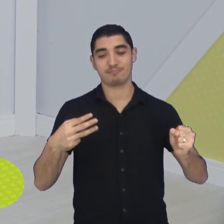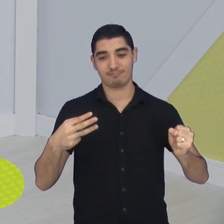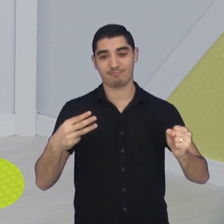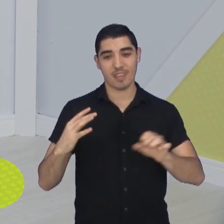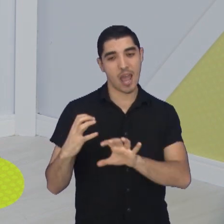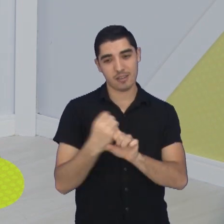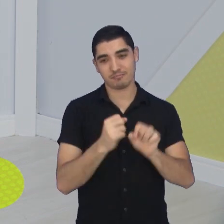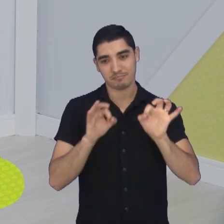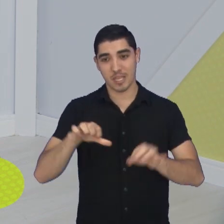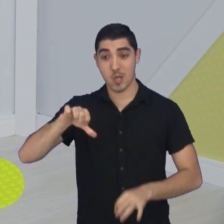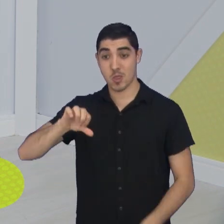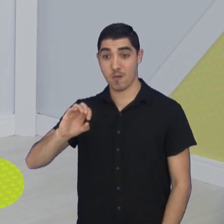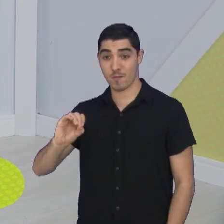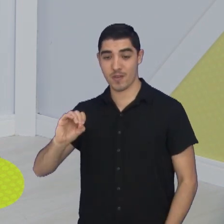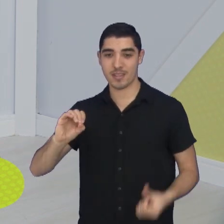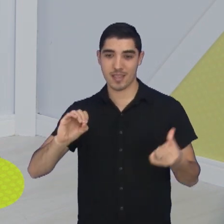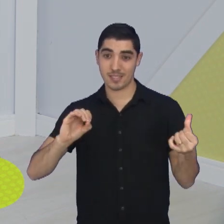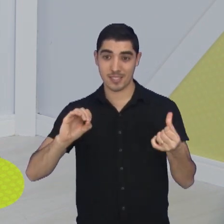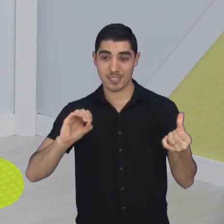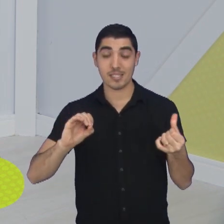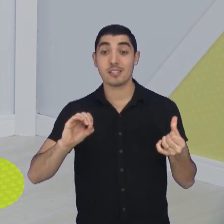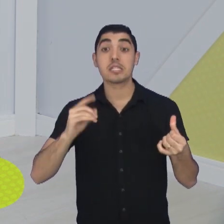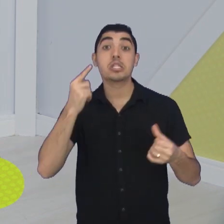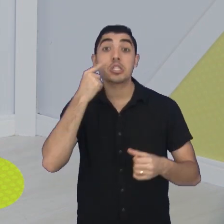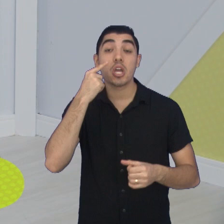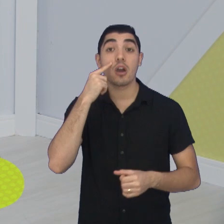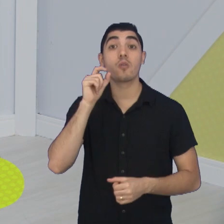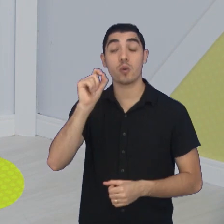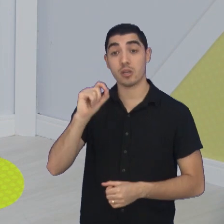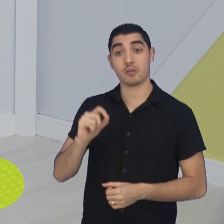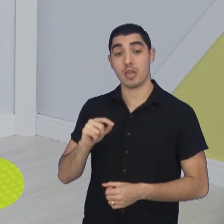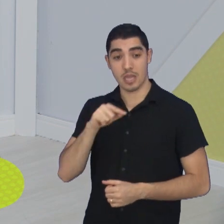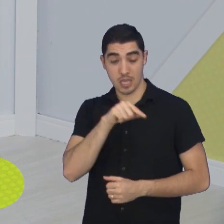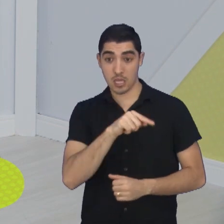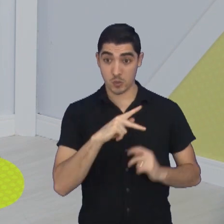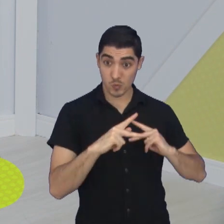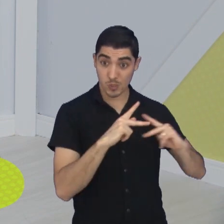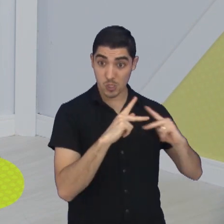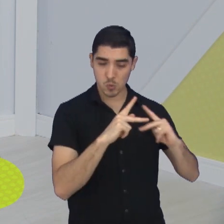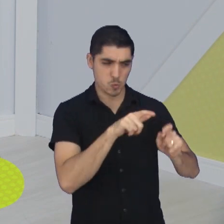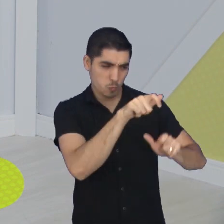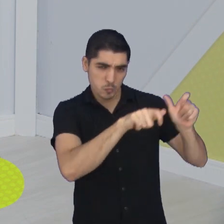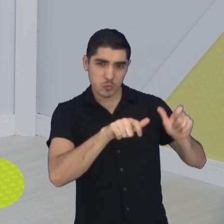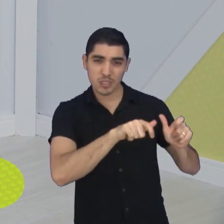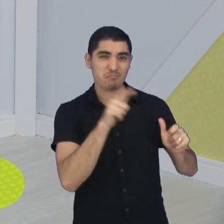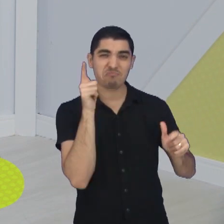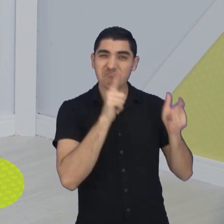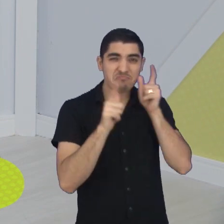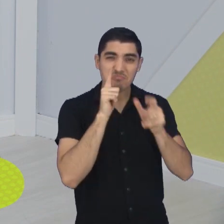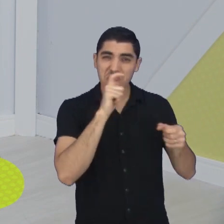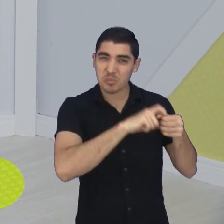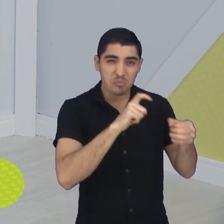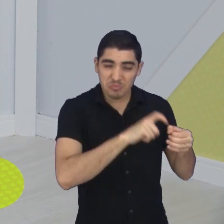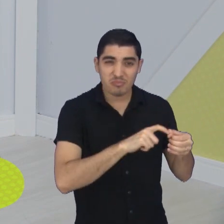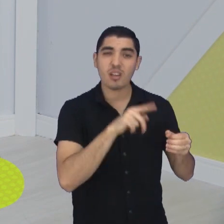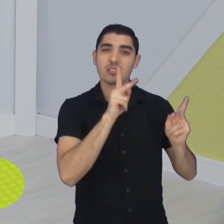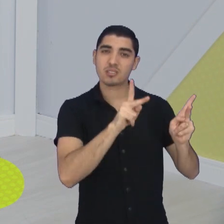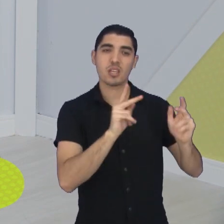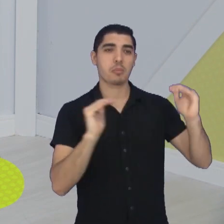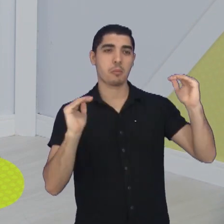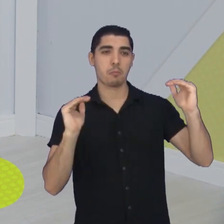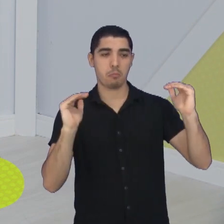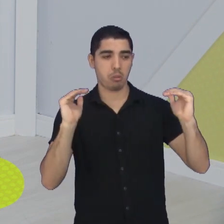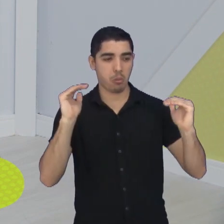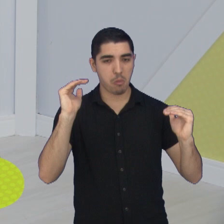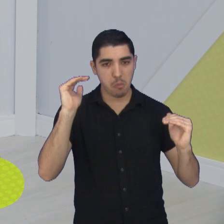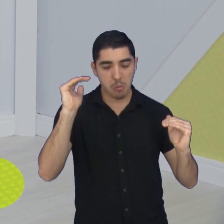só, como faz diferença, né? Quando os principais pontuadores do São José não pontuam, geralmente o placar é baixo para o São José.